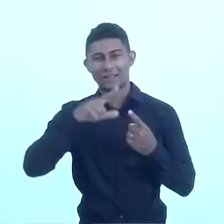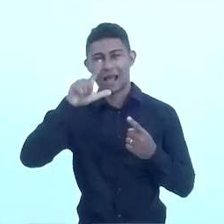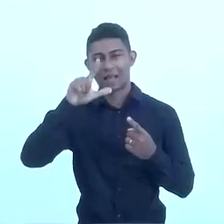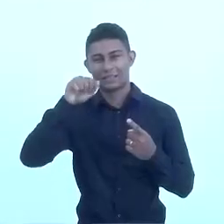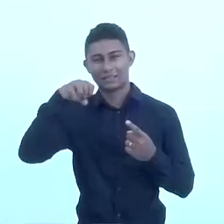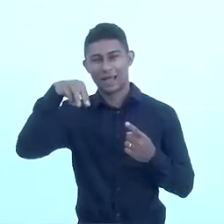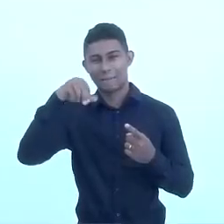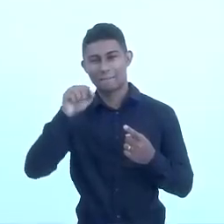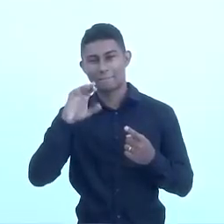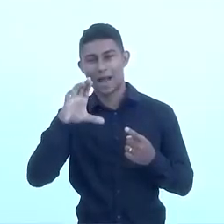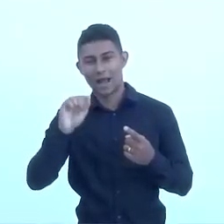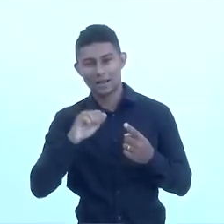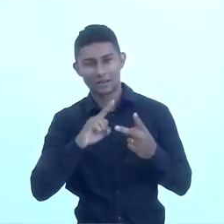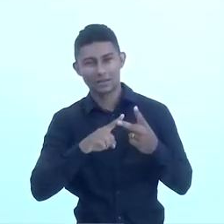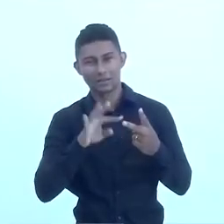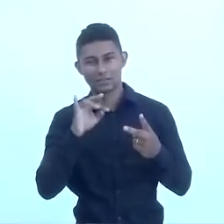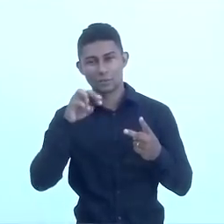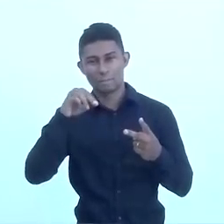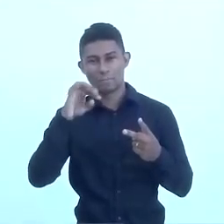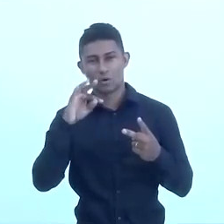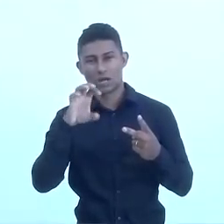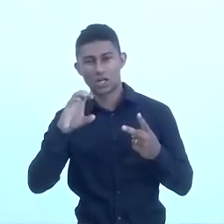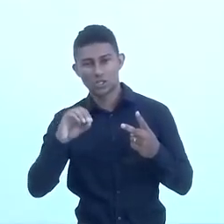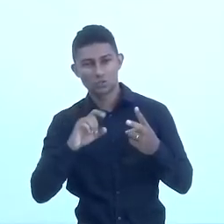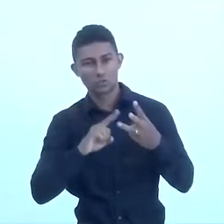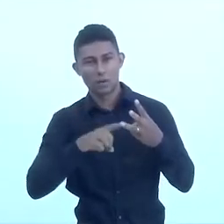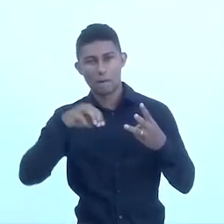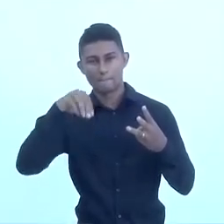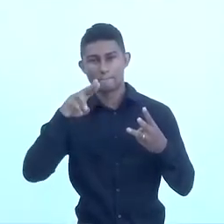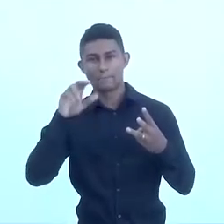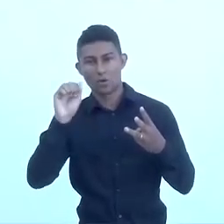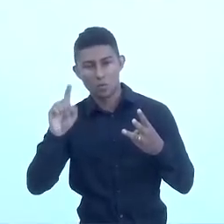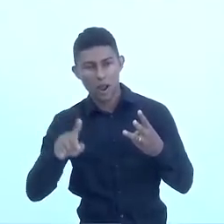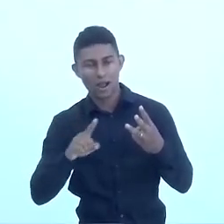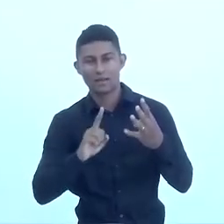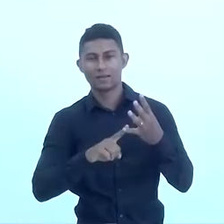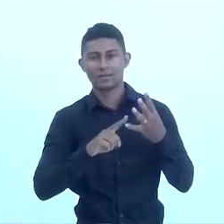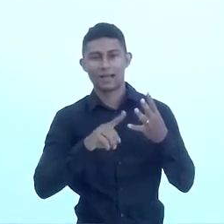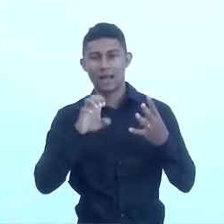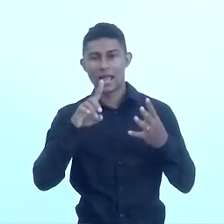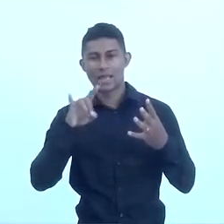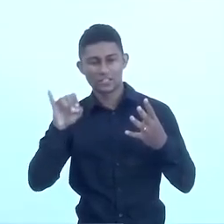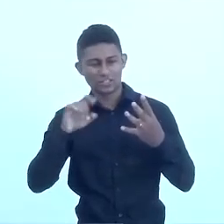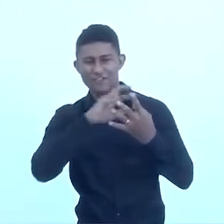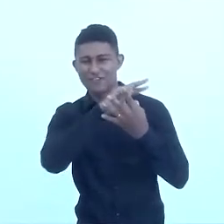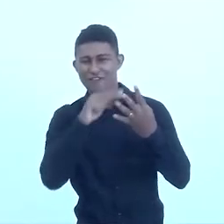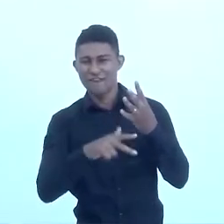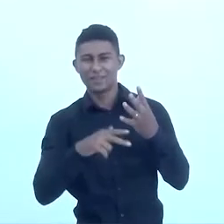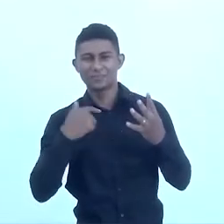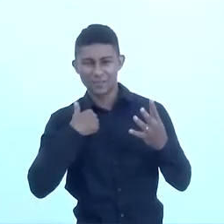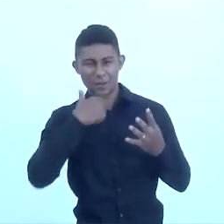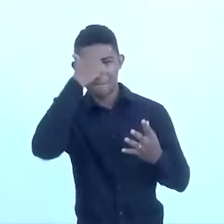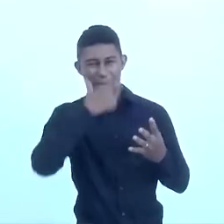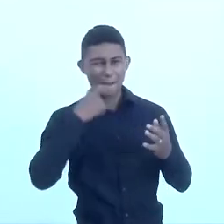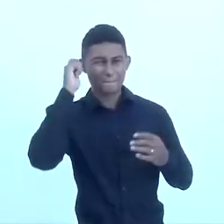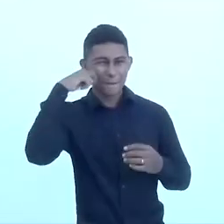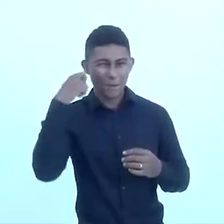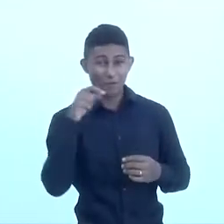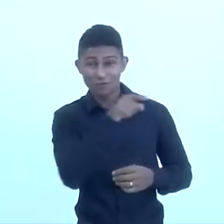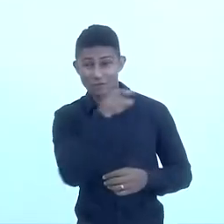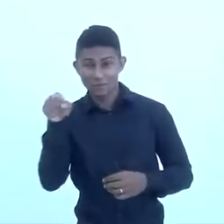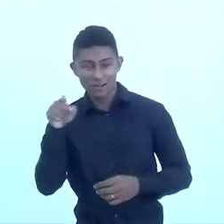normal. O Timóteo, o Teodoro Pereira, o Mauá, o Ed Morte, esses personagens vão se